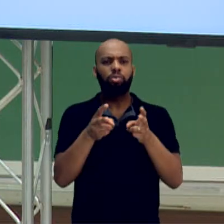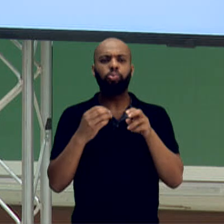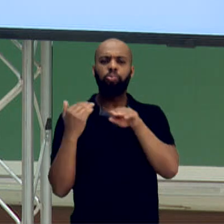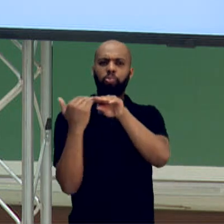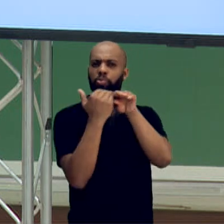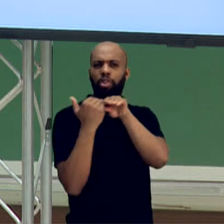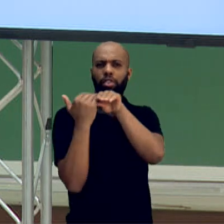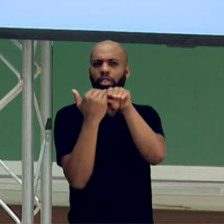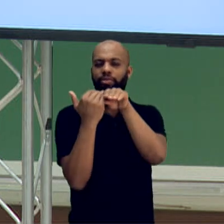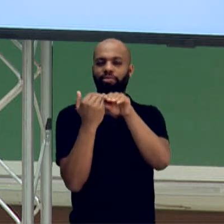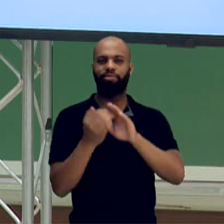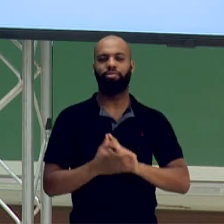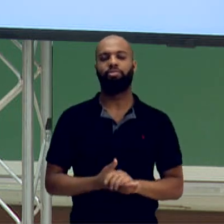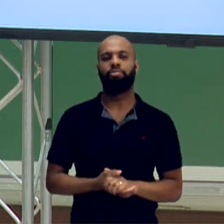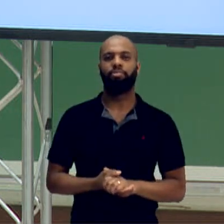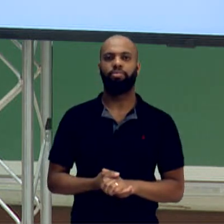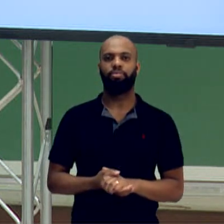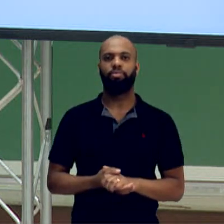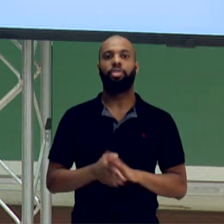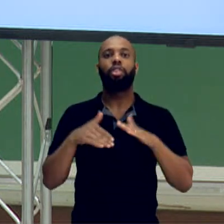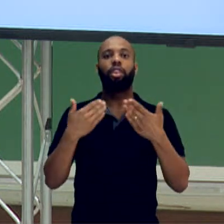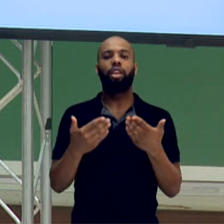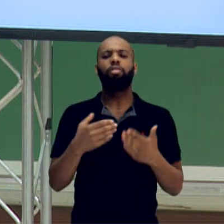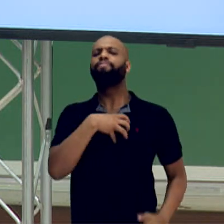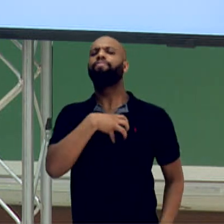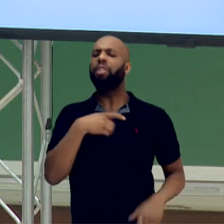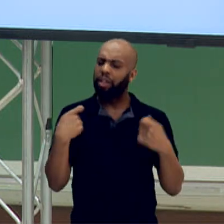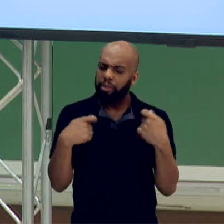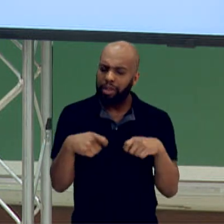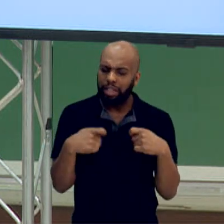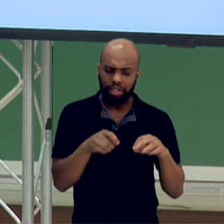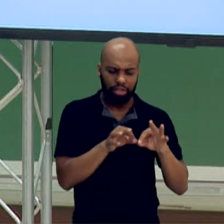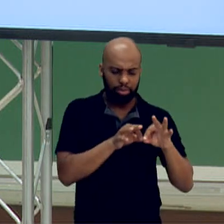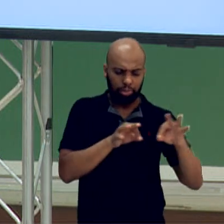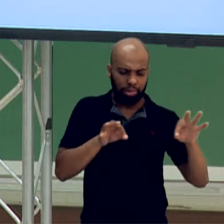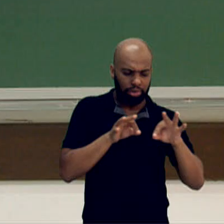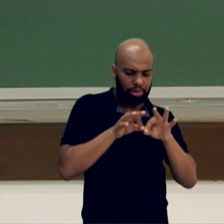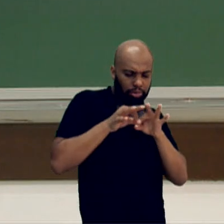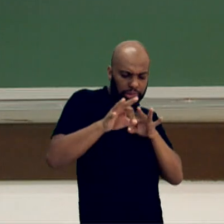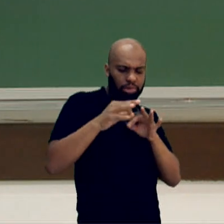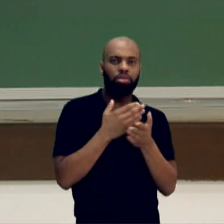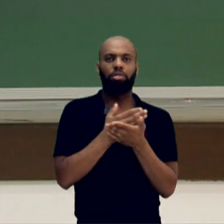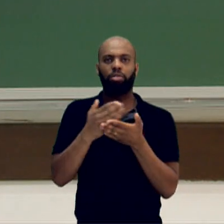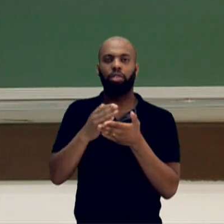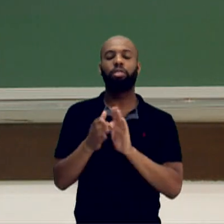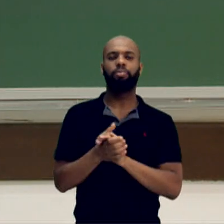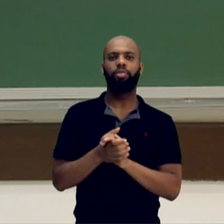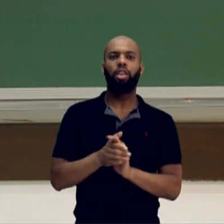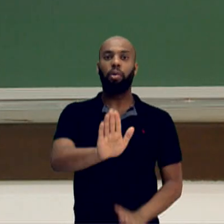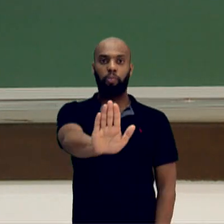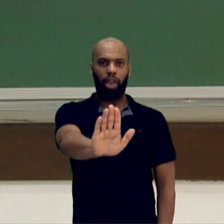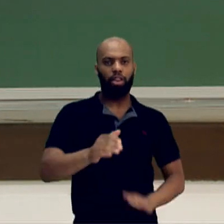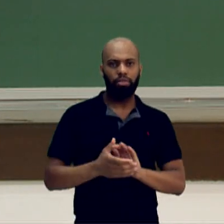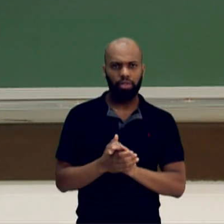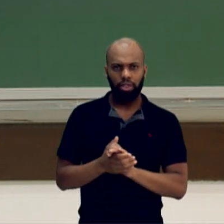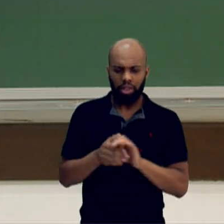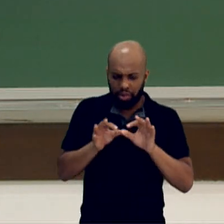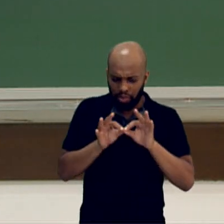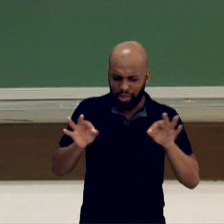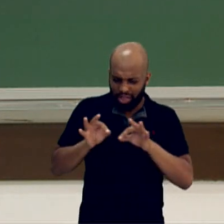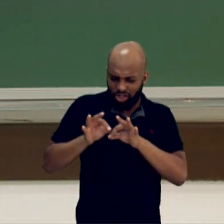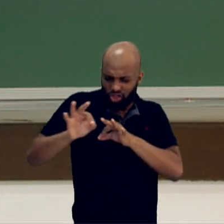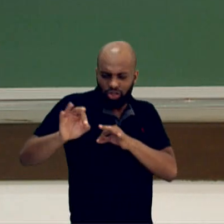essa palavrinha aí, tá bom? Então, sentiram a necessidade de medir. Mas, professora, medir, o que